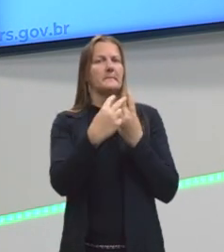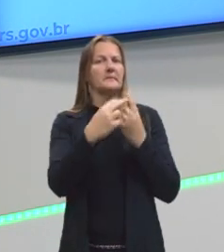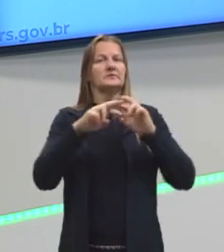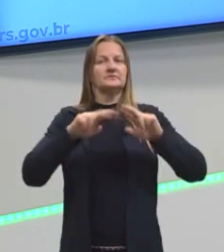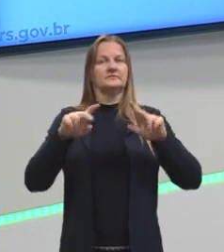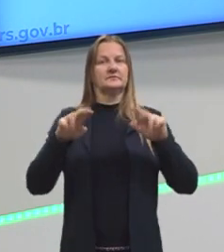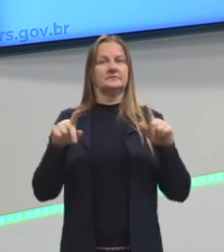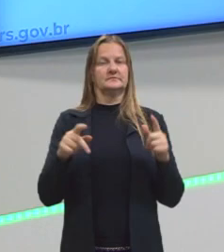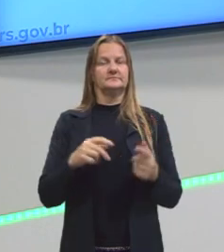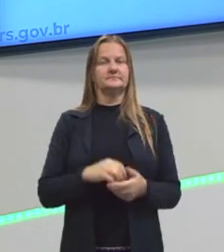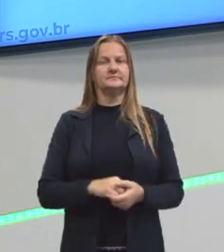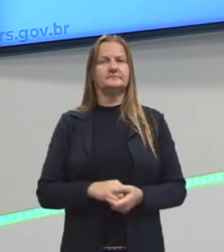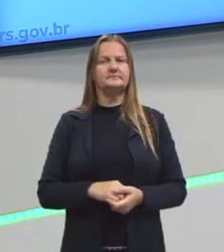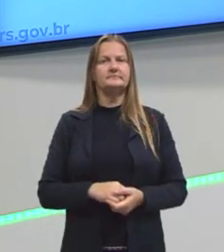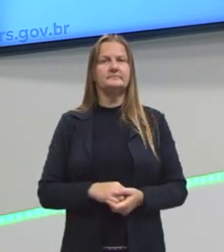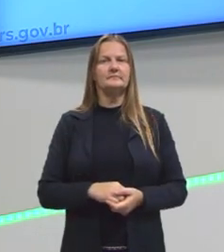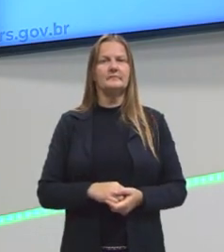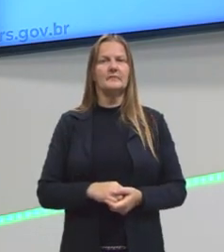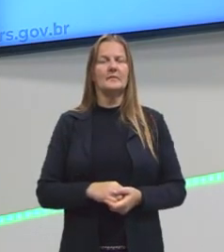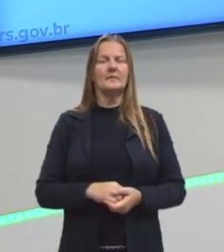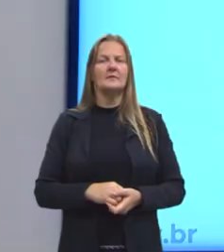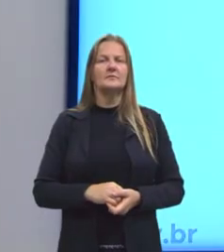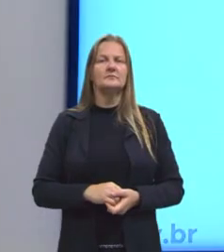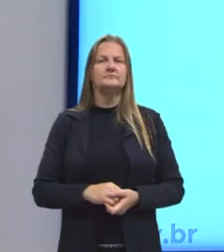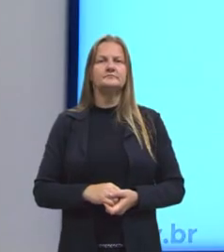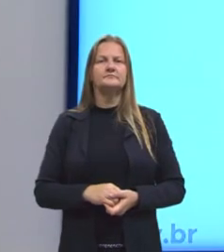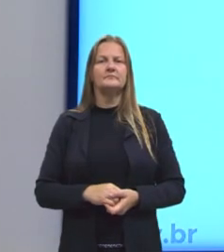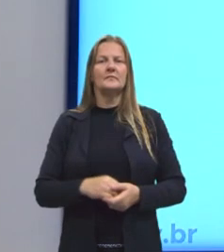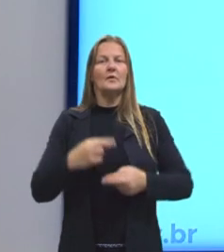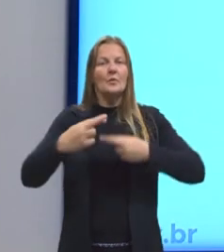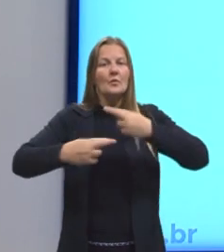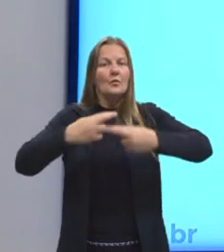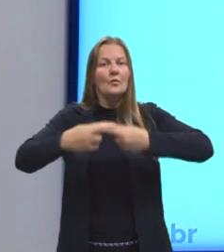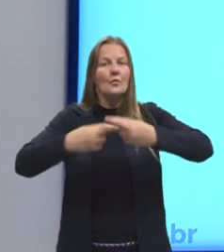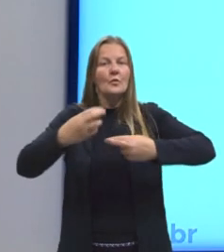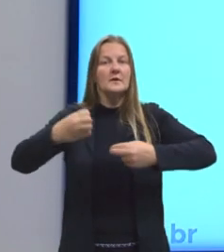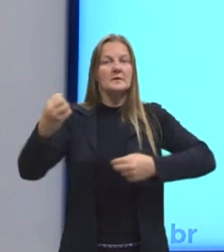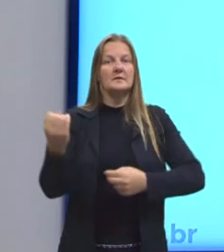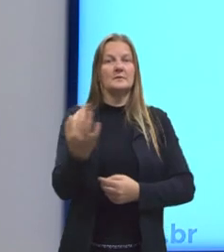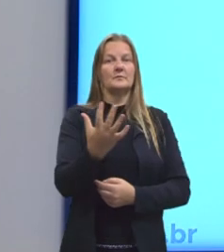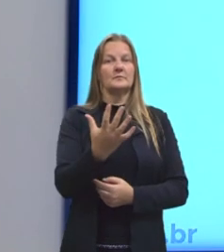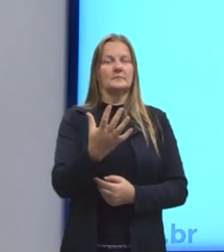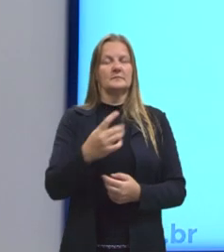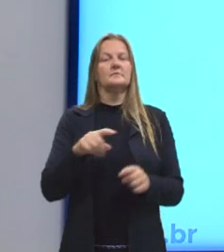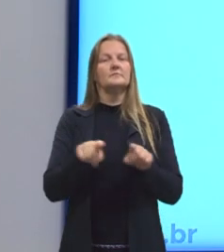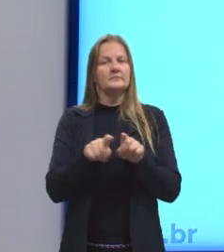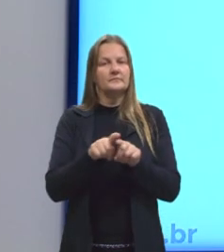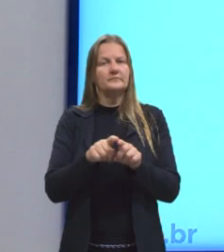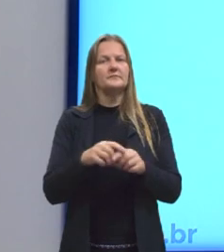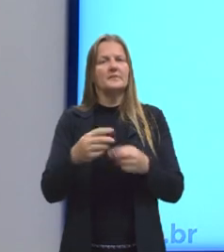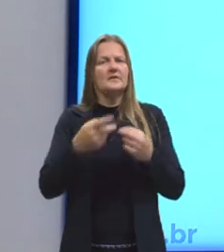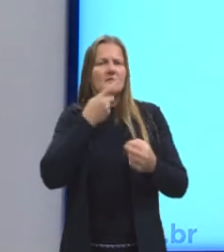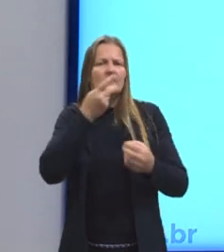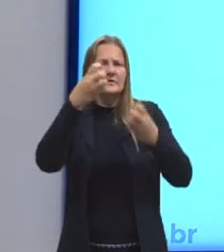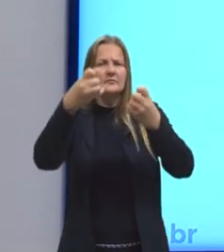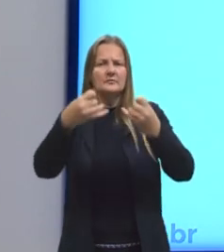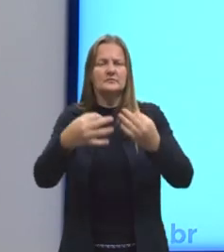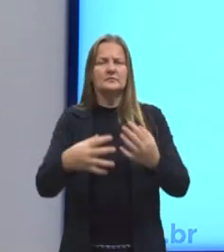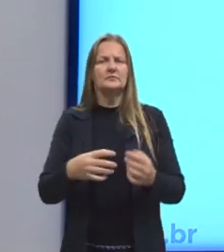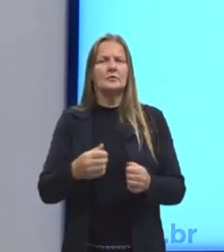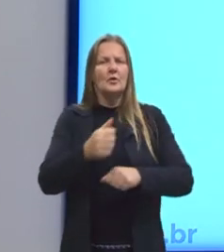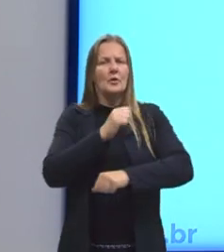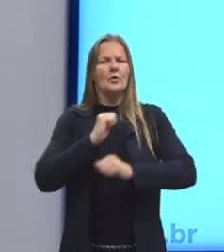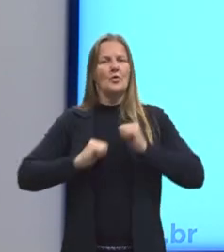moderna que veremos nas aulas na sequência o renascimento gente também abordou sobre isso né que os